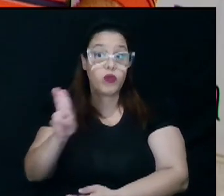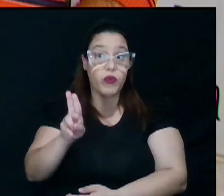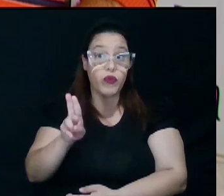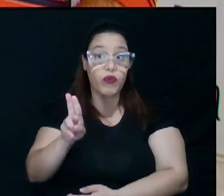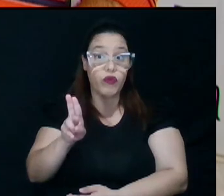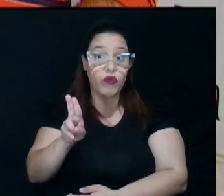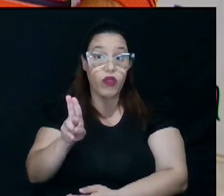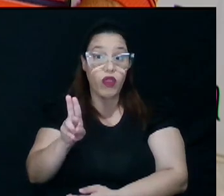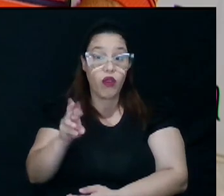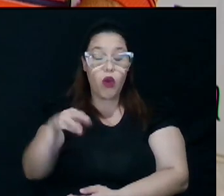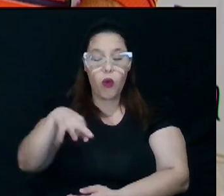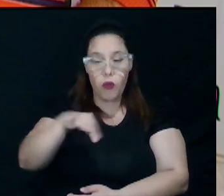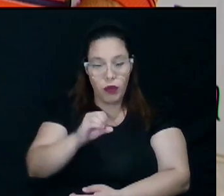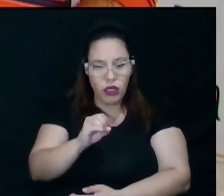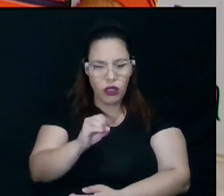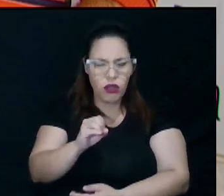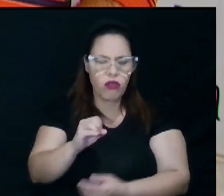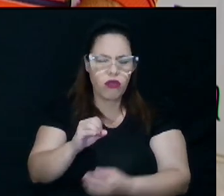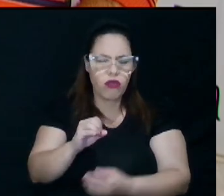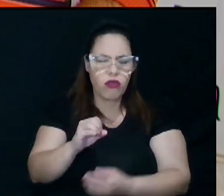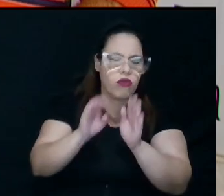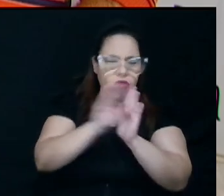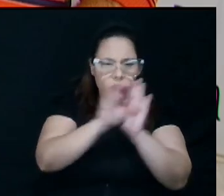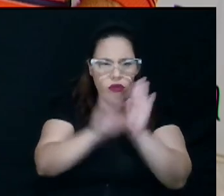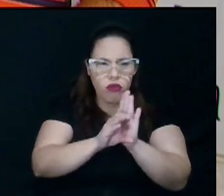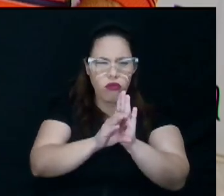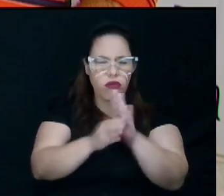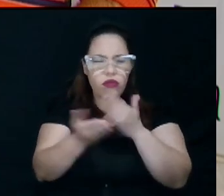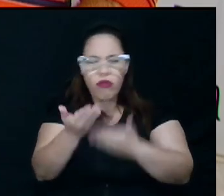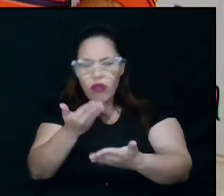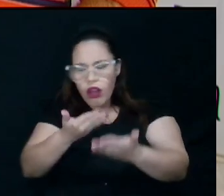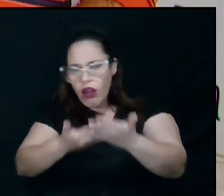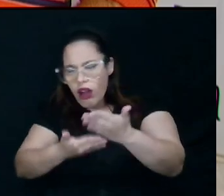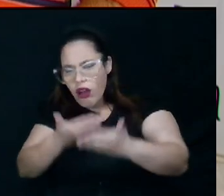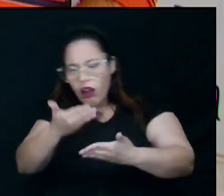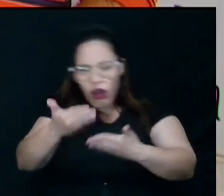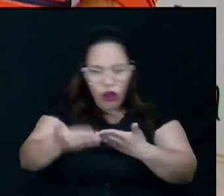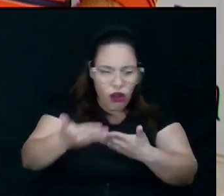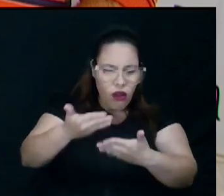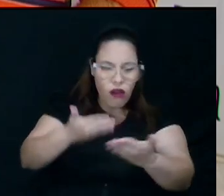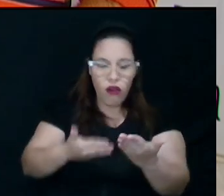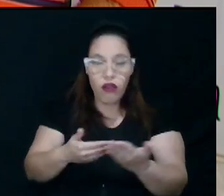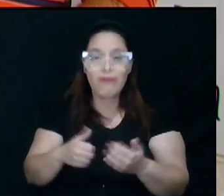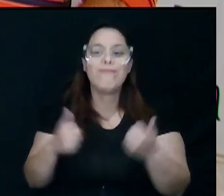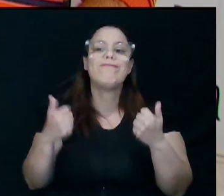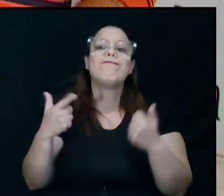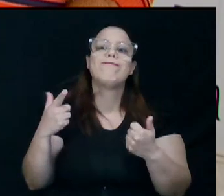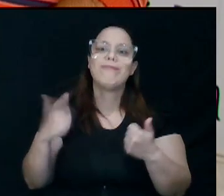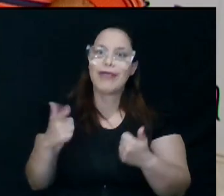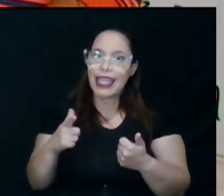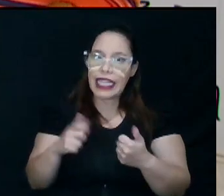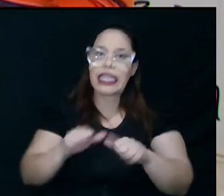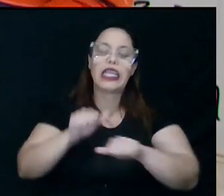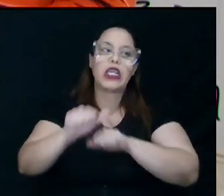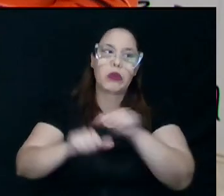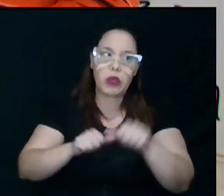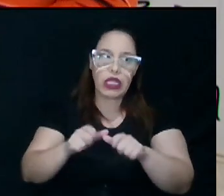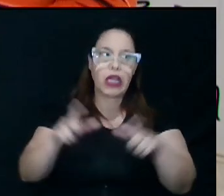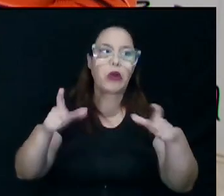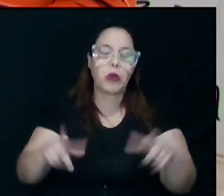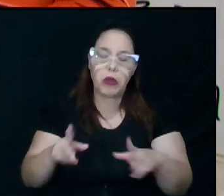para eles, alguma forma mais dinâmica. Então, a forma mudou e tem que mudar. O público é diferente. E assim,